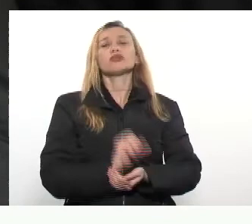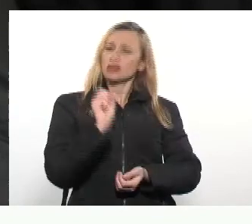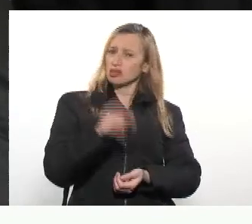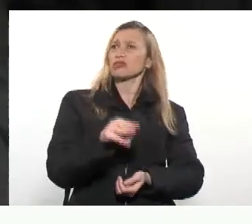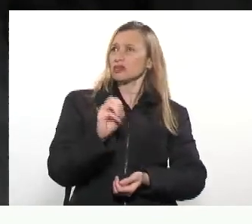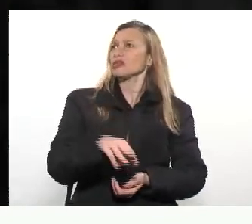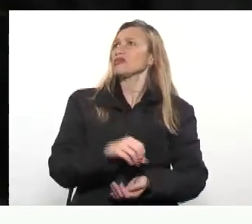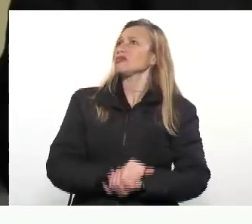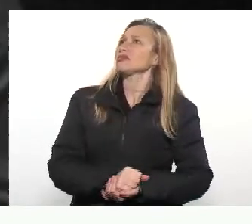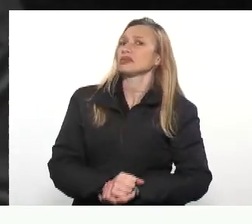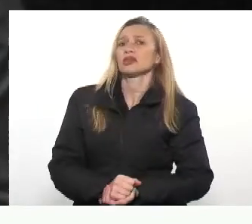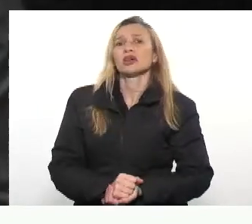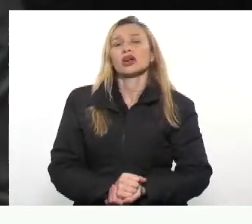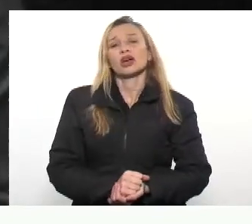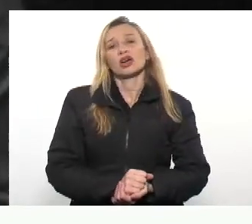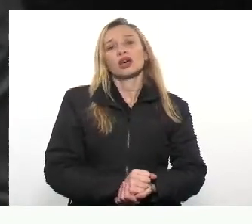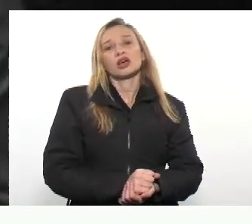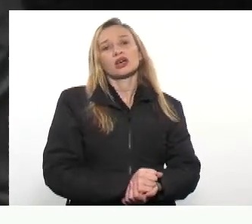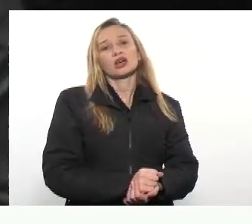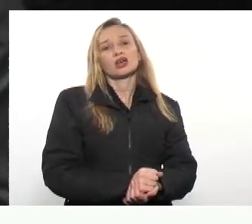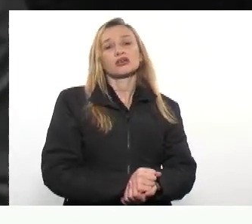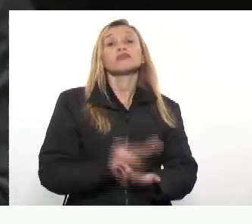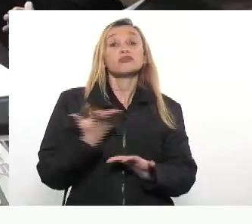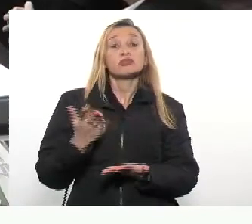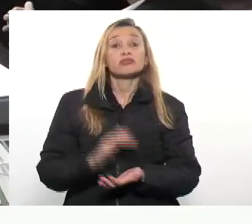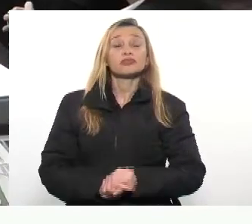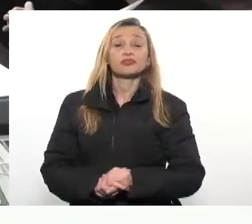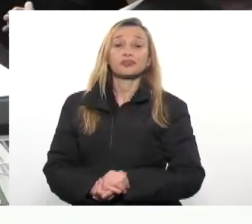problema nenhum. Pagode do Brasil deseja.